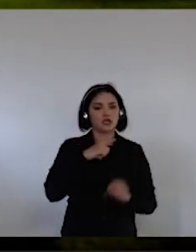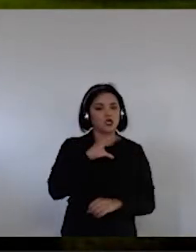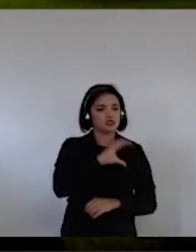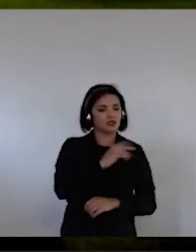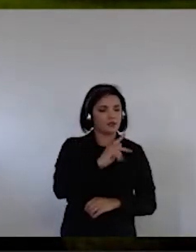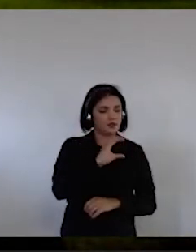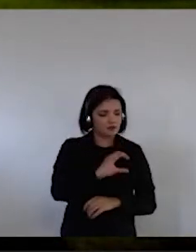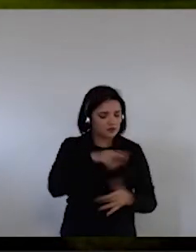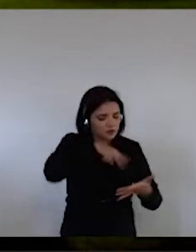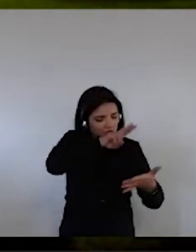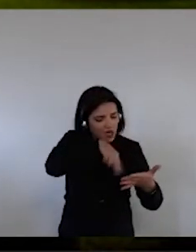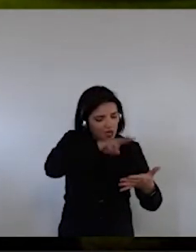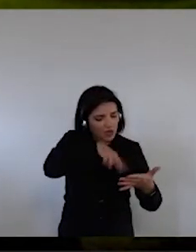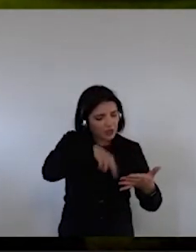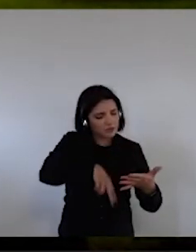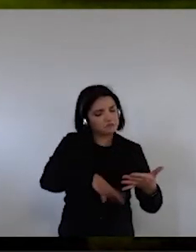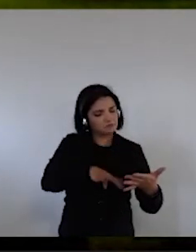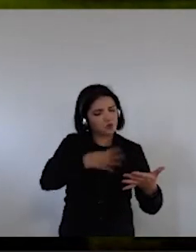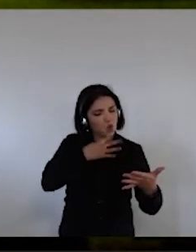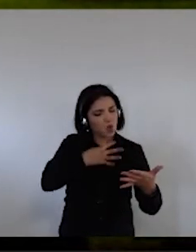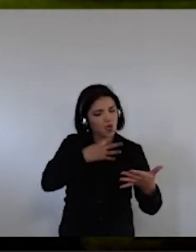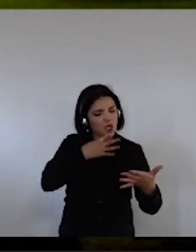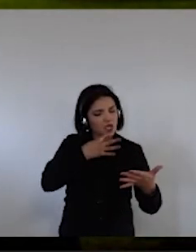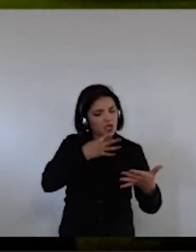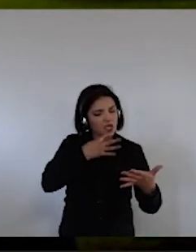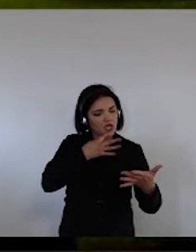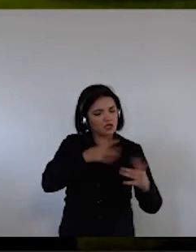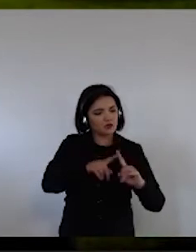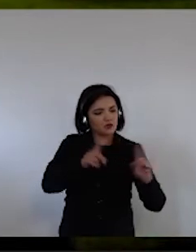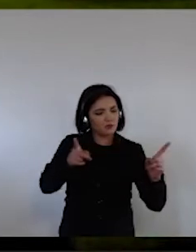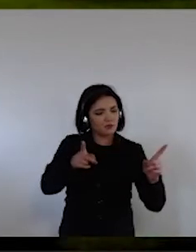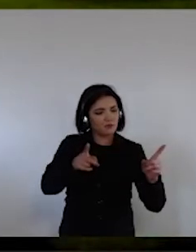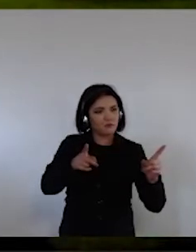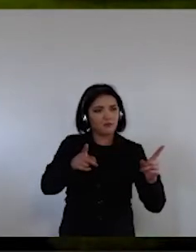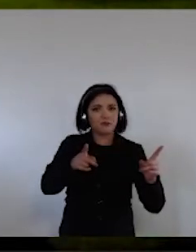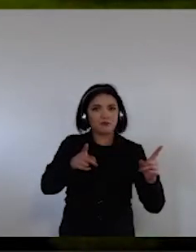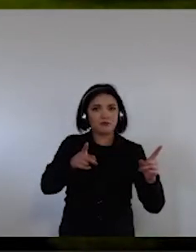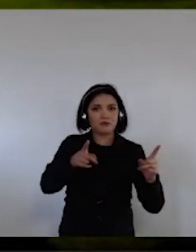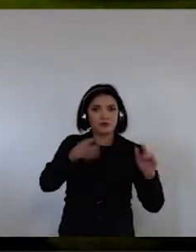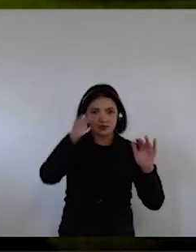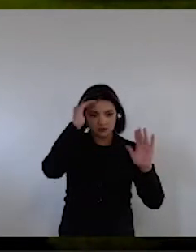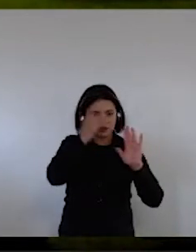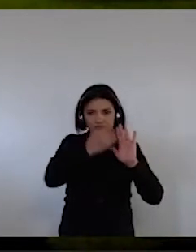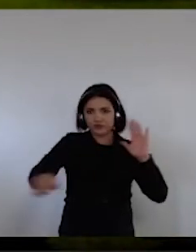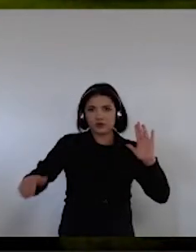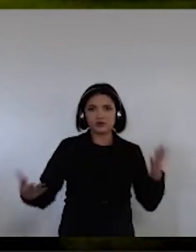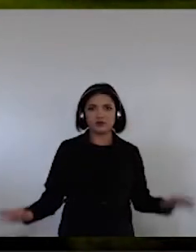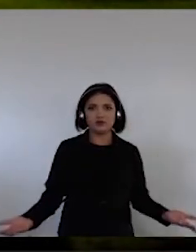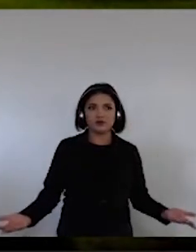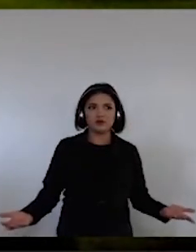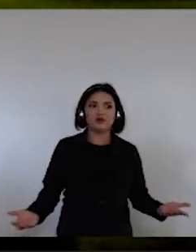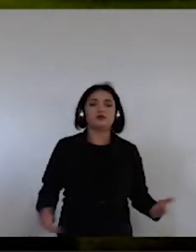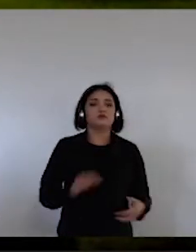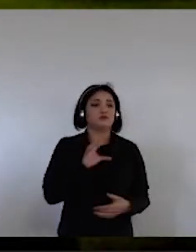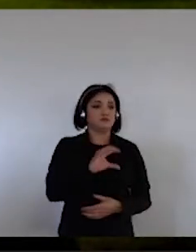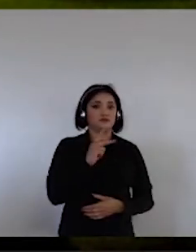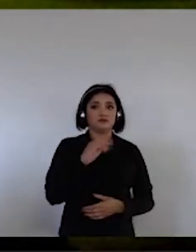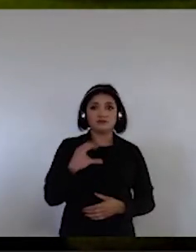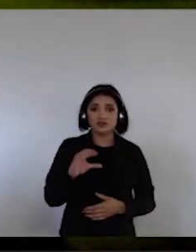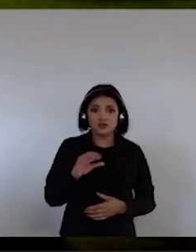anos depois, se tem a continuidade de um julgamento. Isto é absolutamente ilegal